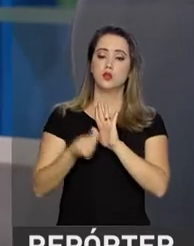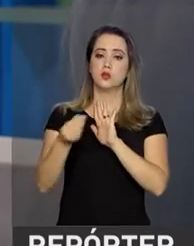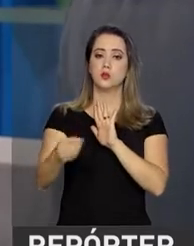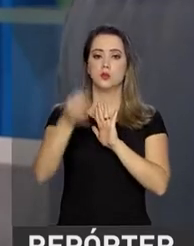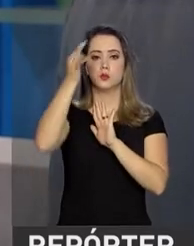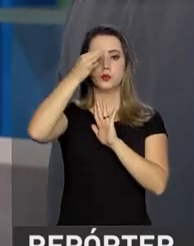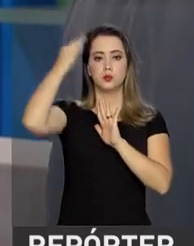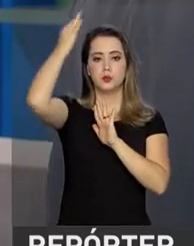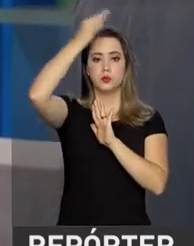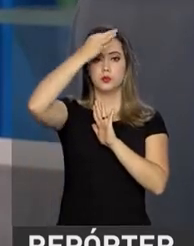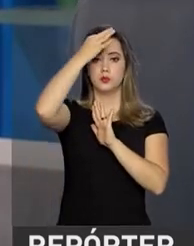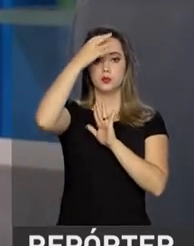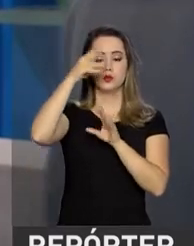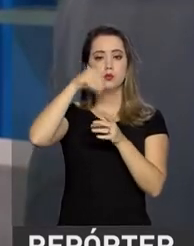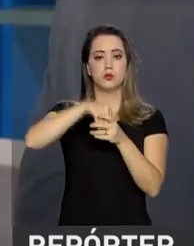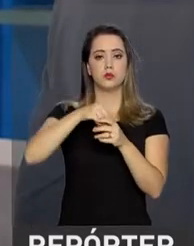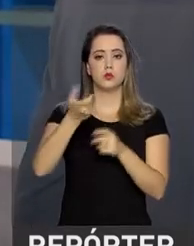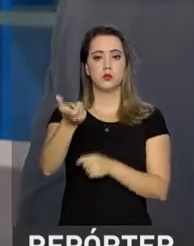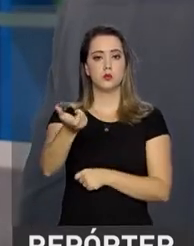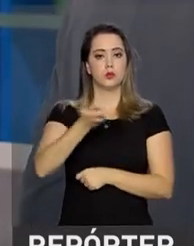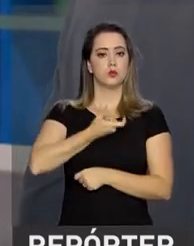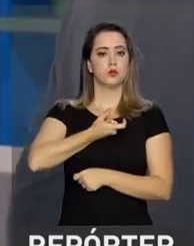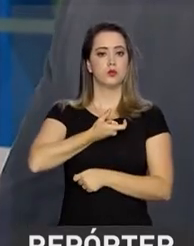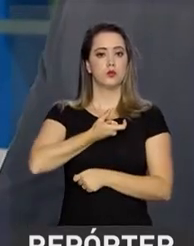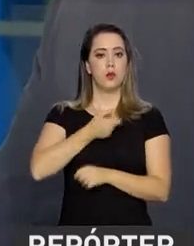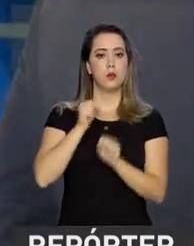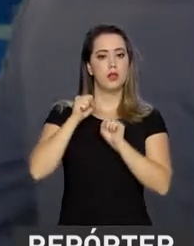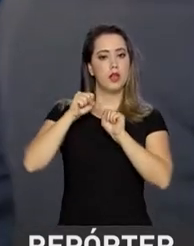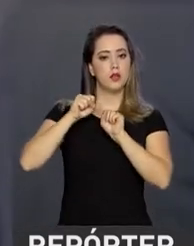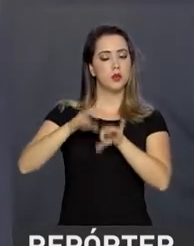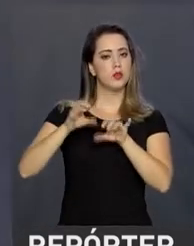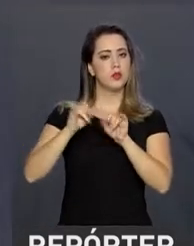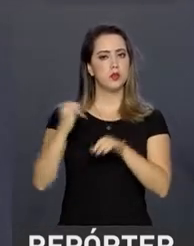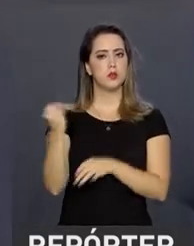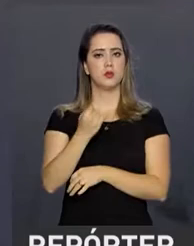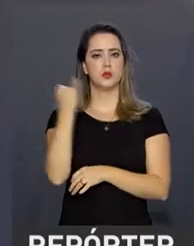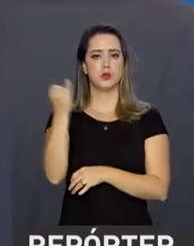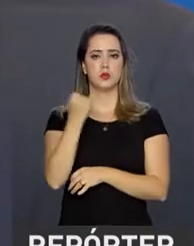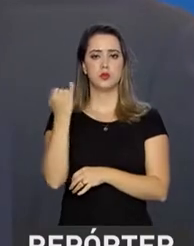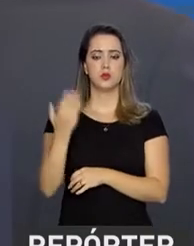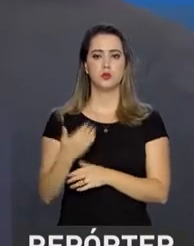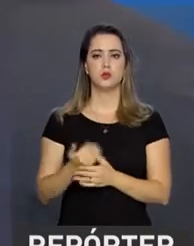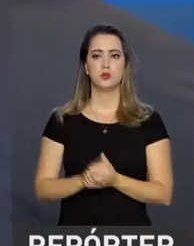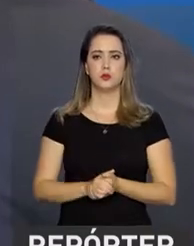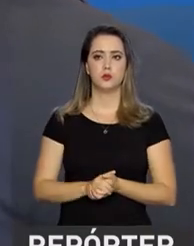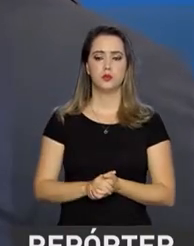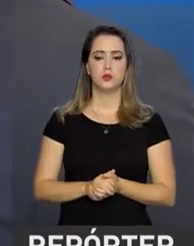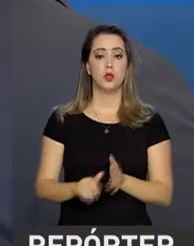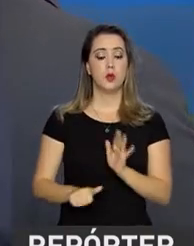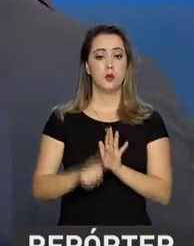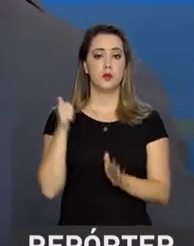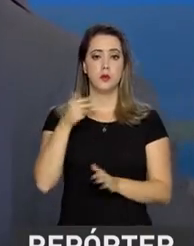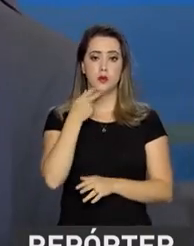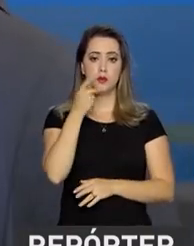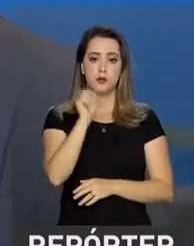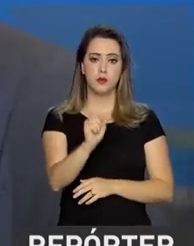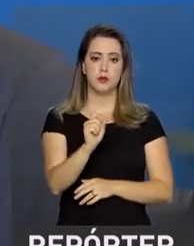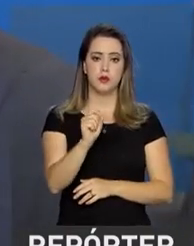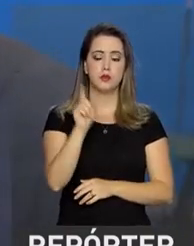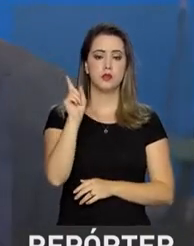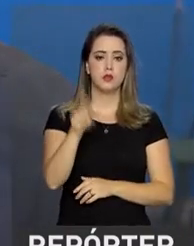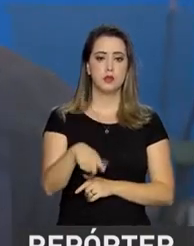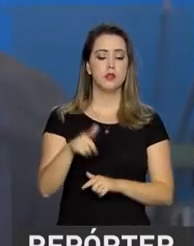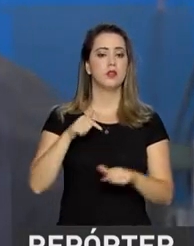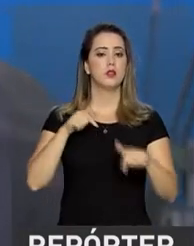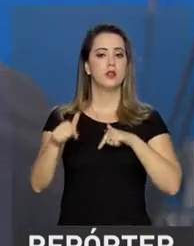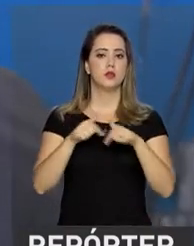senhor representando o Estado a Ordem Nacional do Mérito Educativo? Olha, primeiro ressaltar que é uma obra de